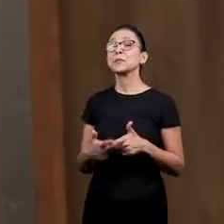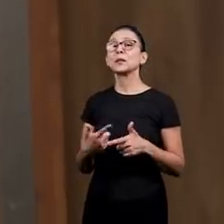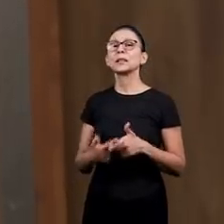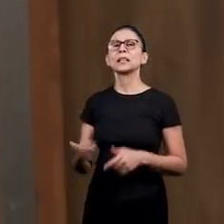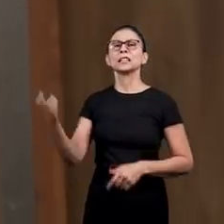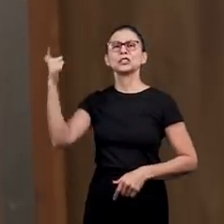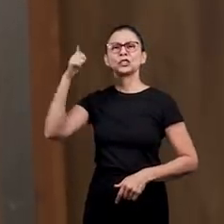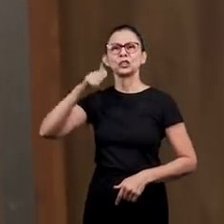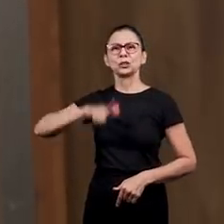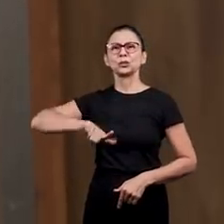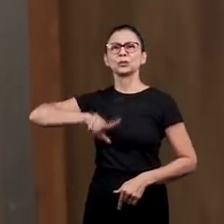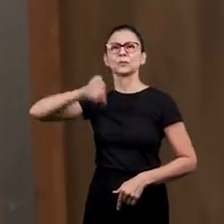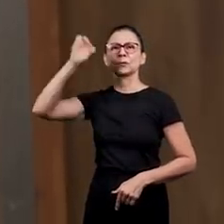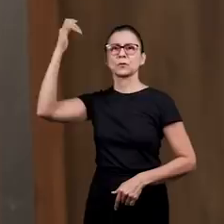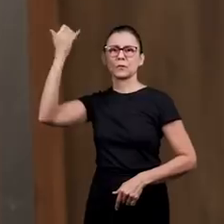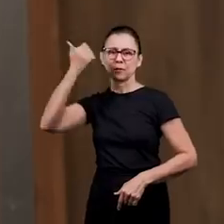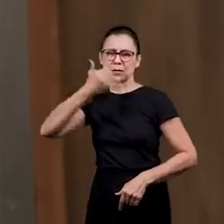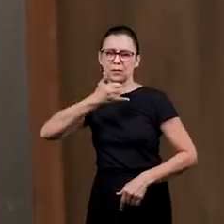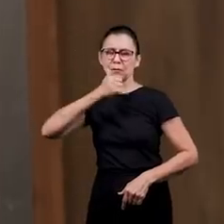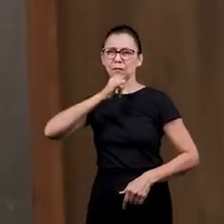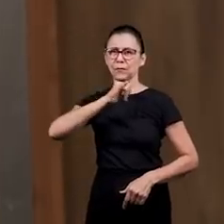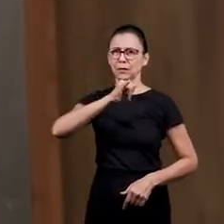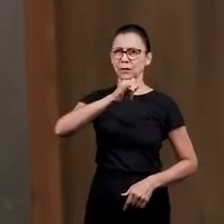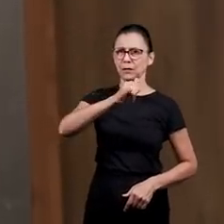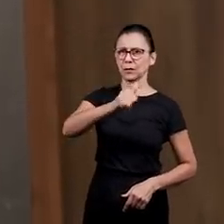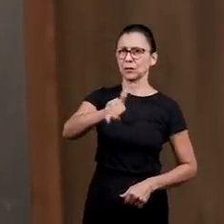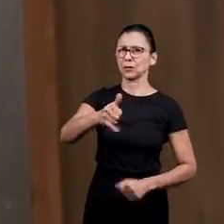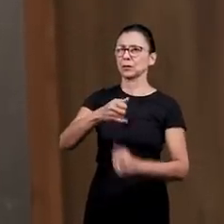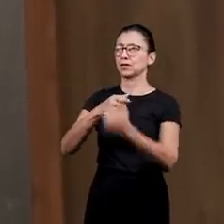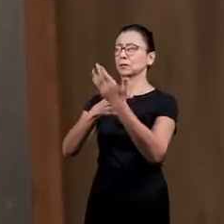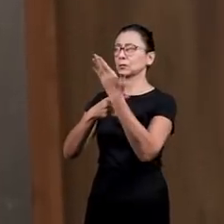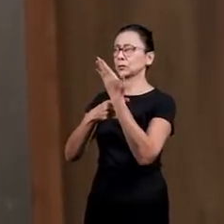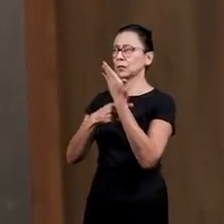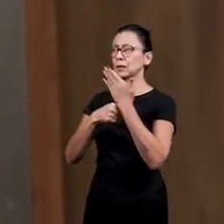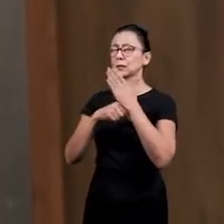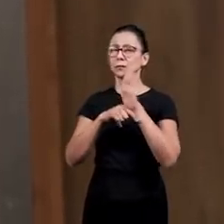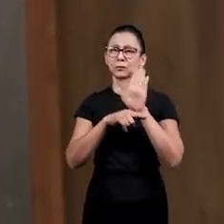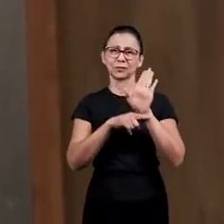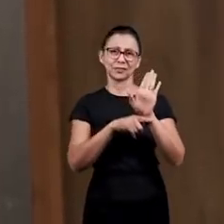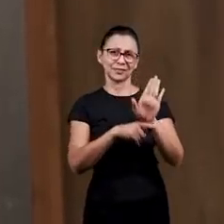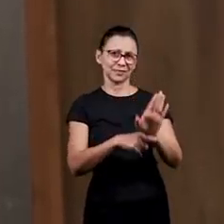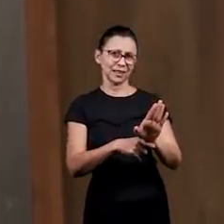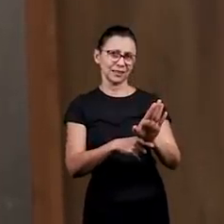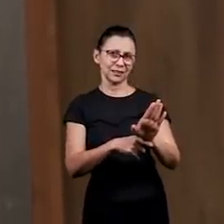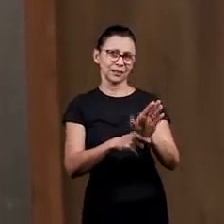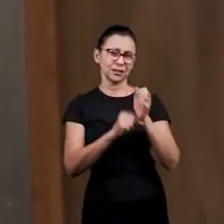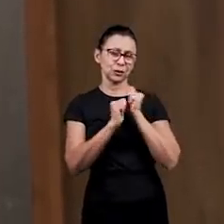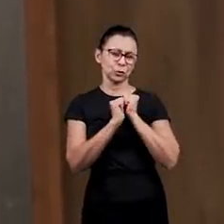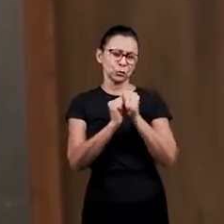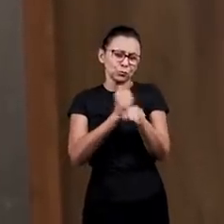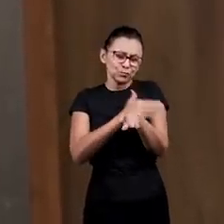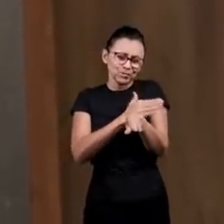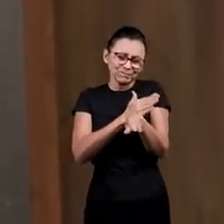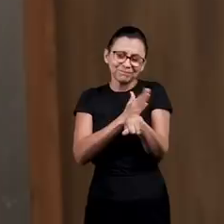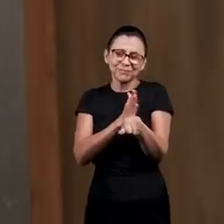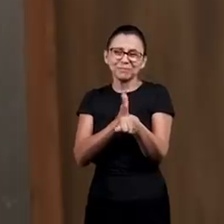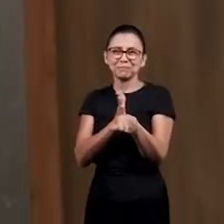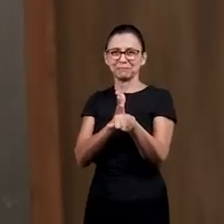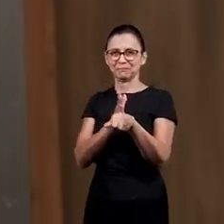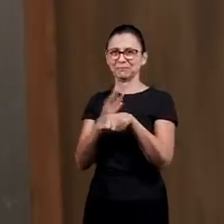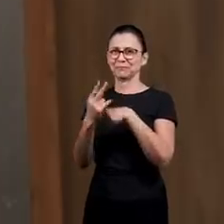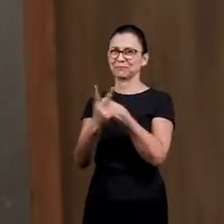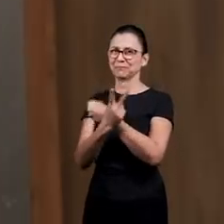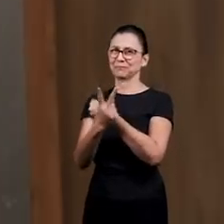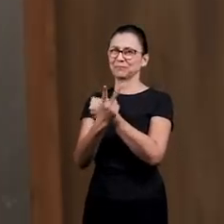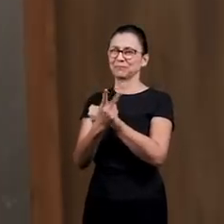Senhor tem falado aos nossos corações, o Senhor tem nos ajudado e o Senhor tem estado conosco a todo momento.